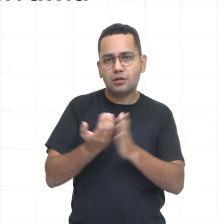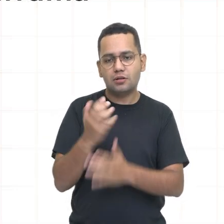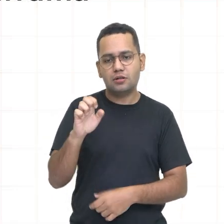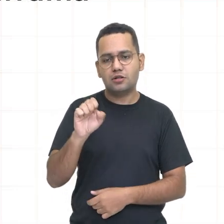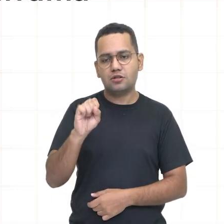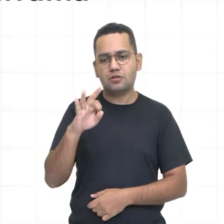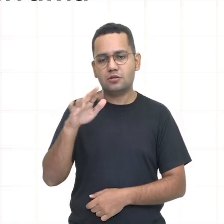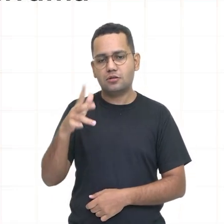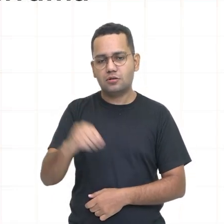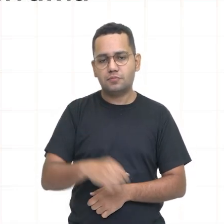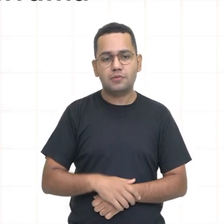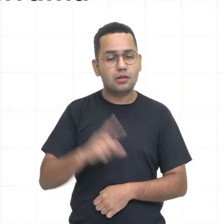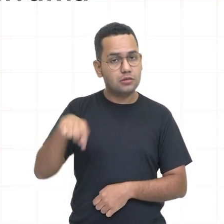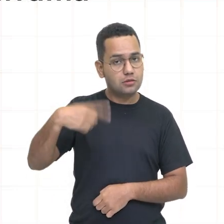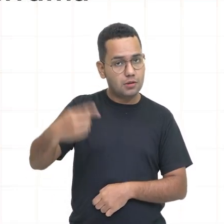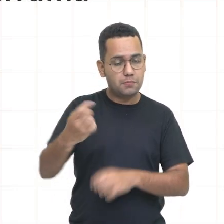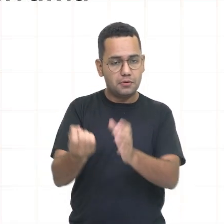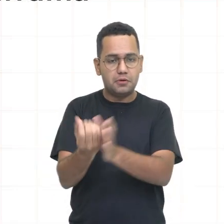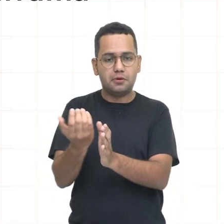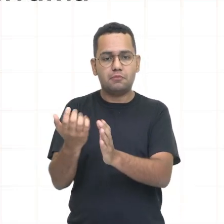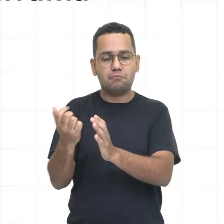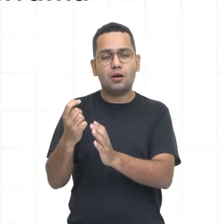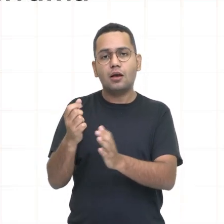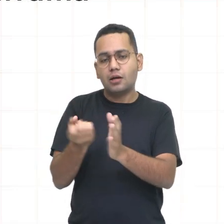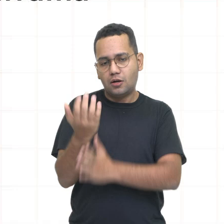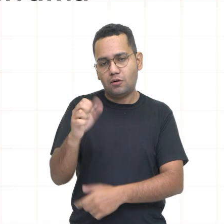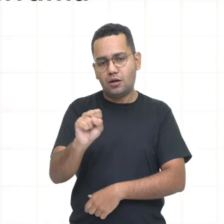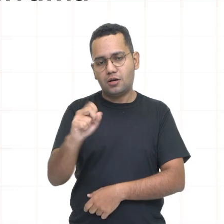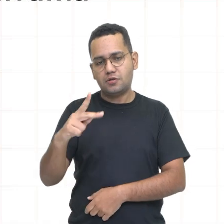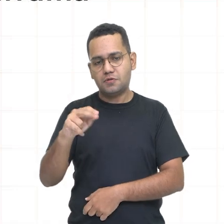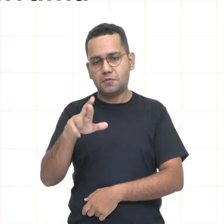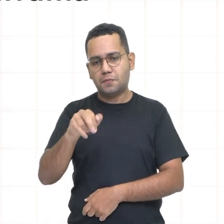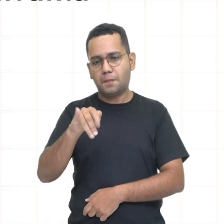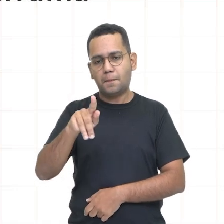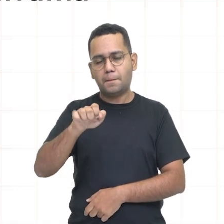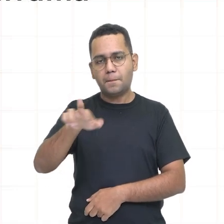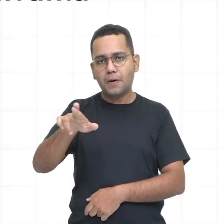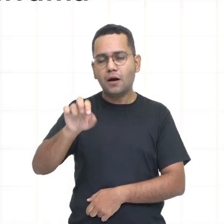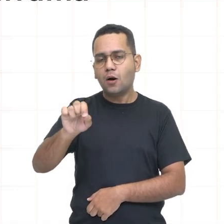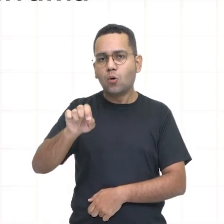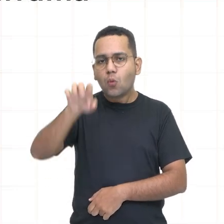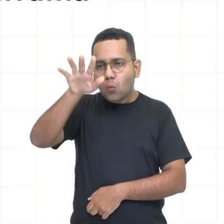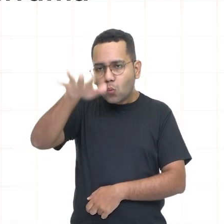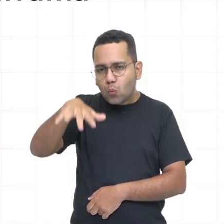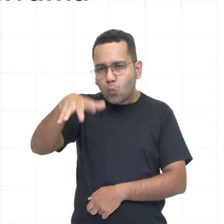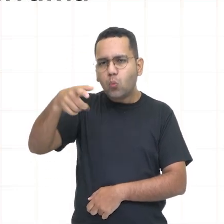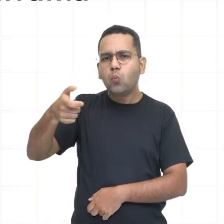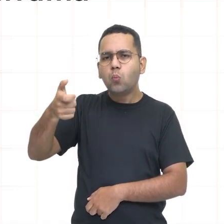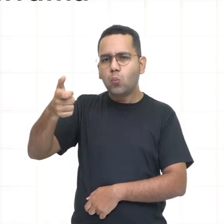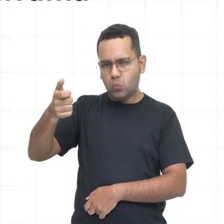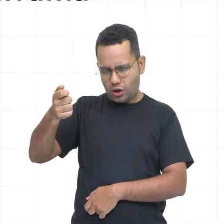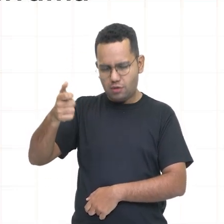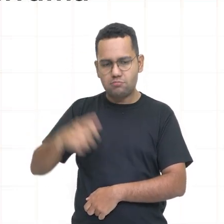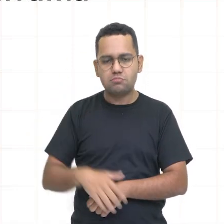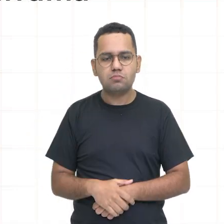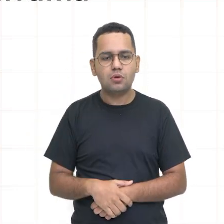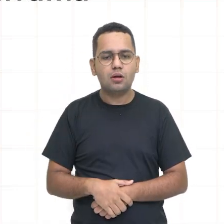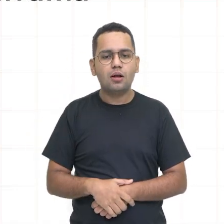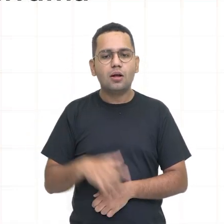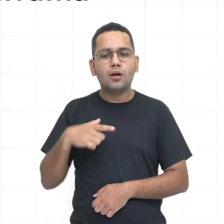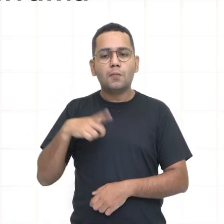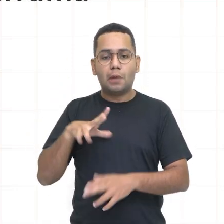de estano. Em seguida, veio a Springer, voltada para a produção de ar-condicionado, conforme registrado pela SUFRAMA,